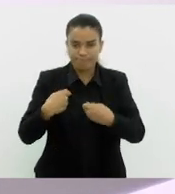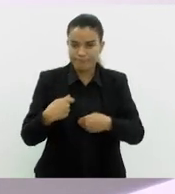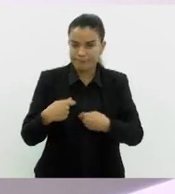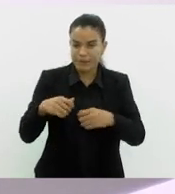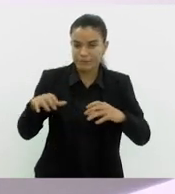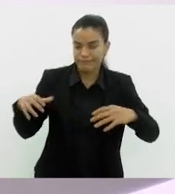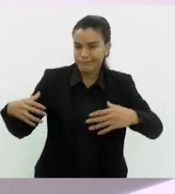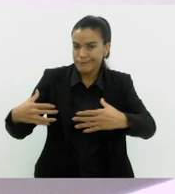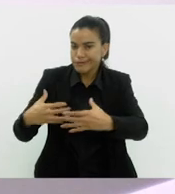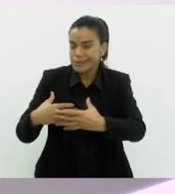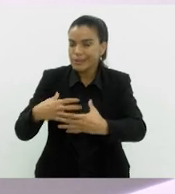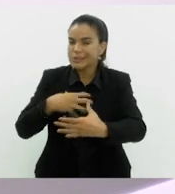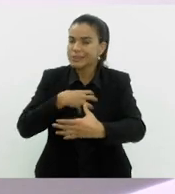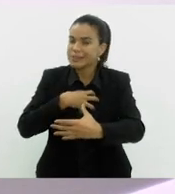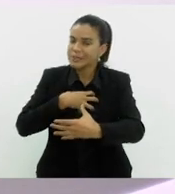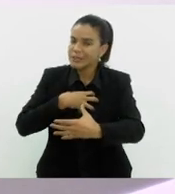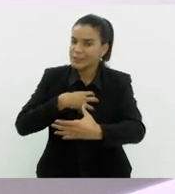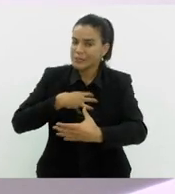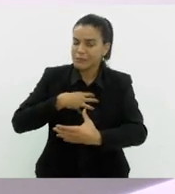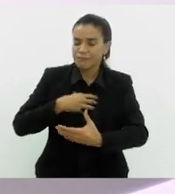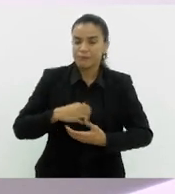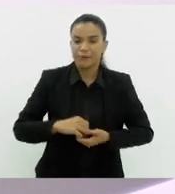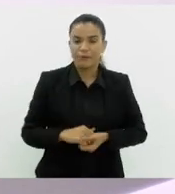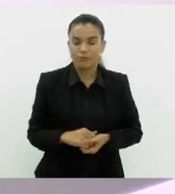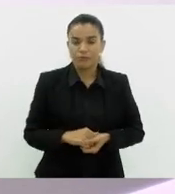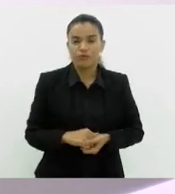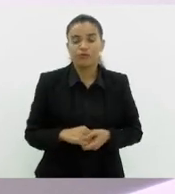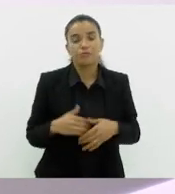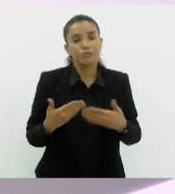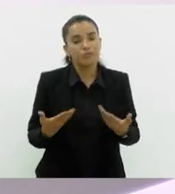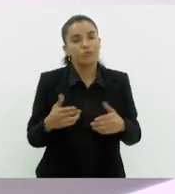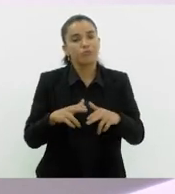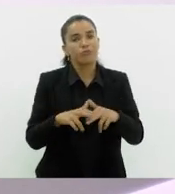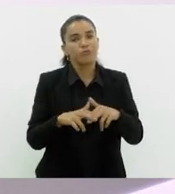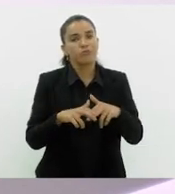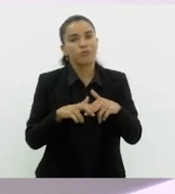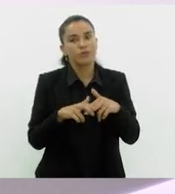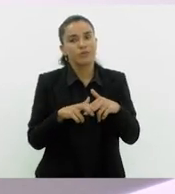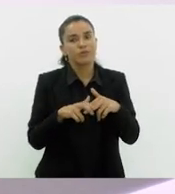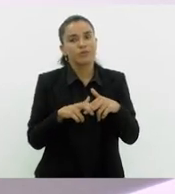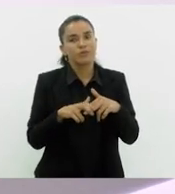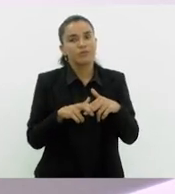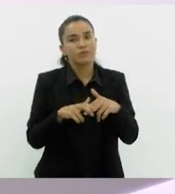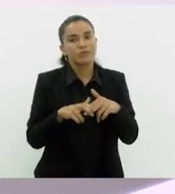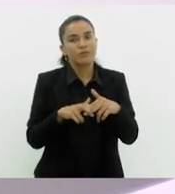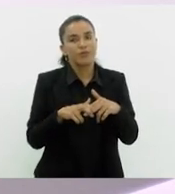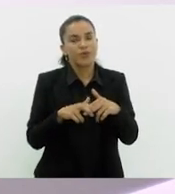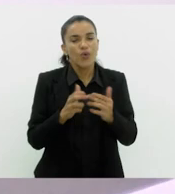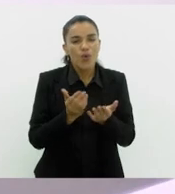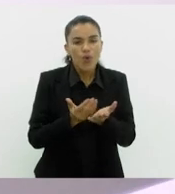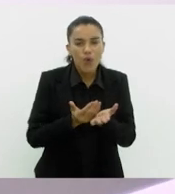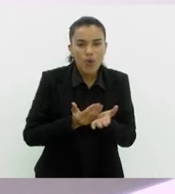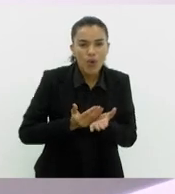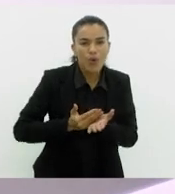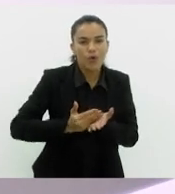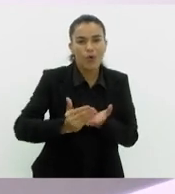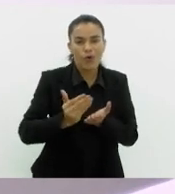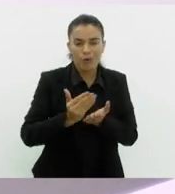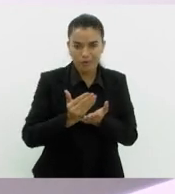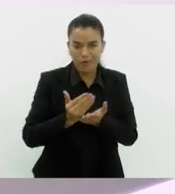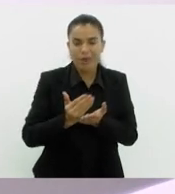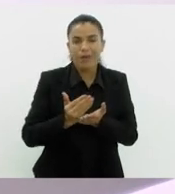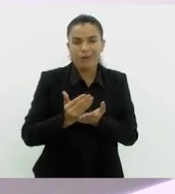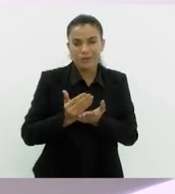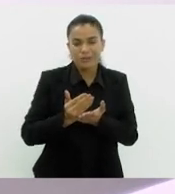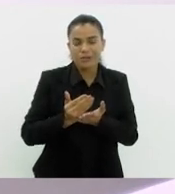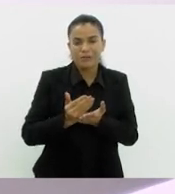seus sentimentos legitimados. A gente, acho que começa a sair um pouco daquele tempo que a